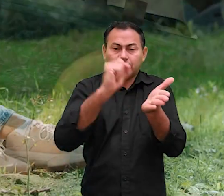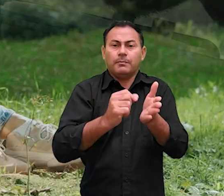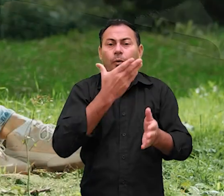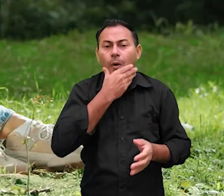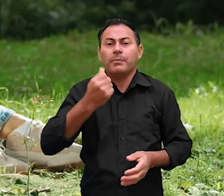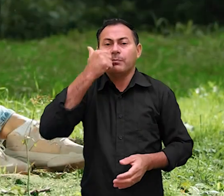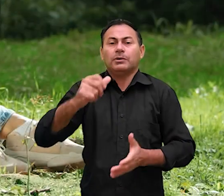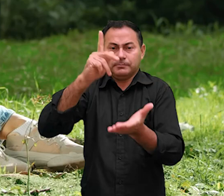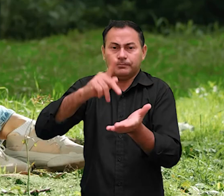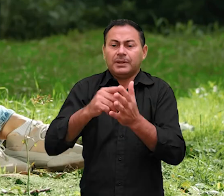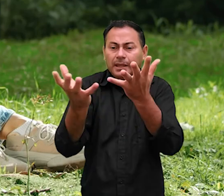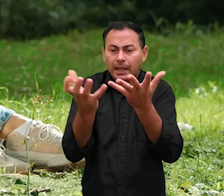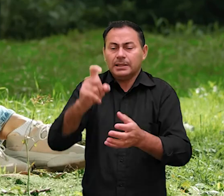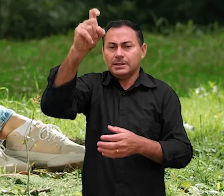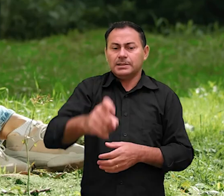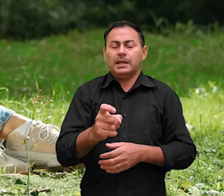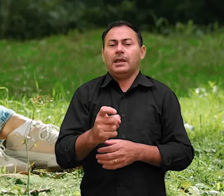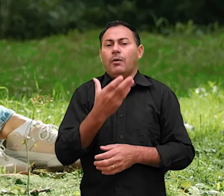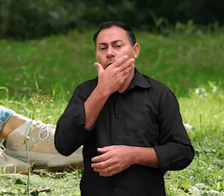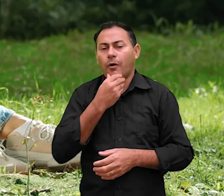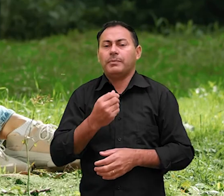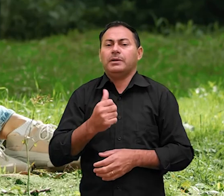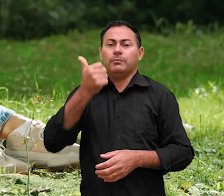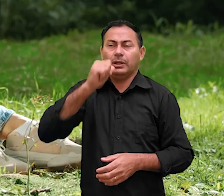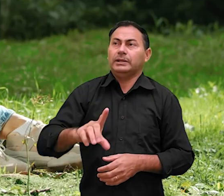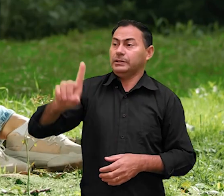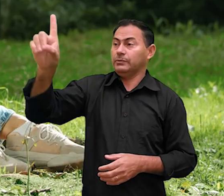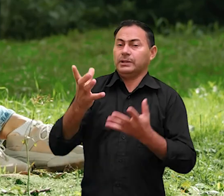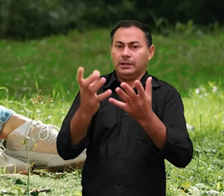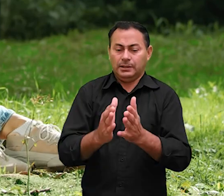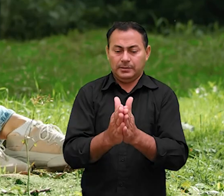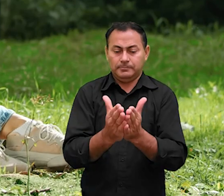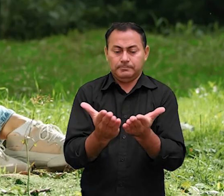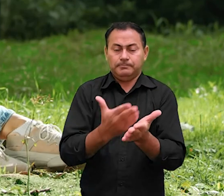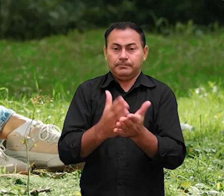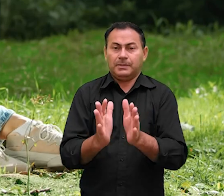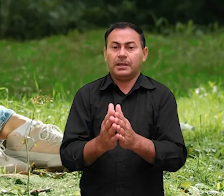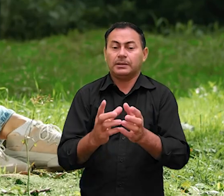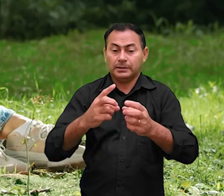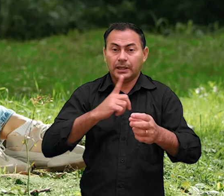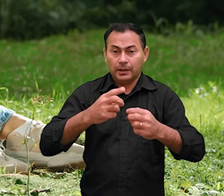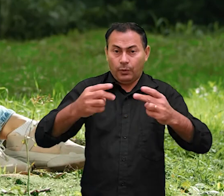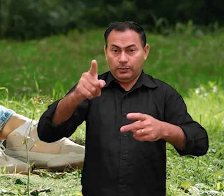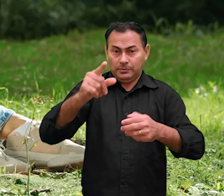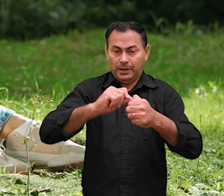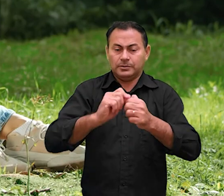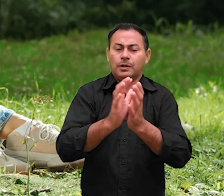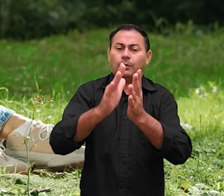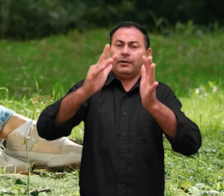para a mulher que realmente querem ser homem ou mulher de Deus. Ele tem obras que Ele quer que você faça